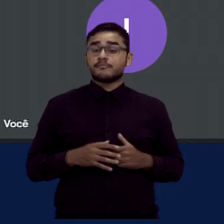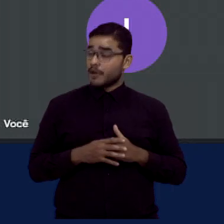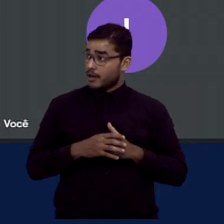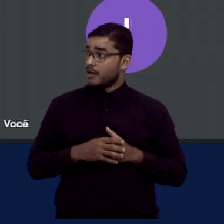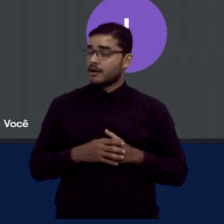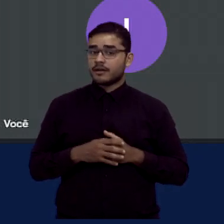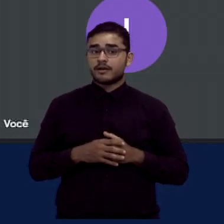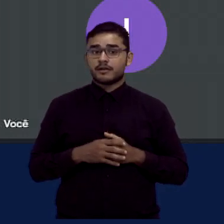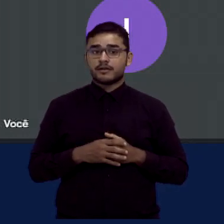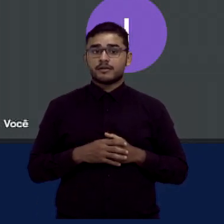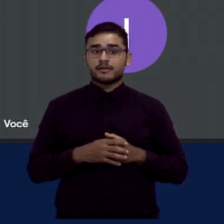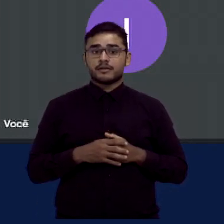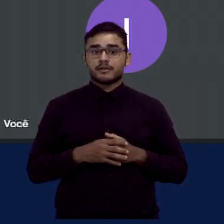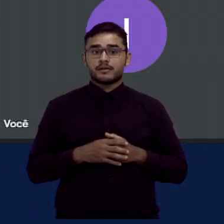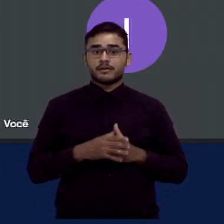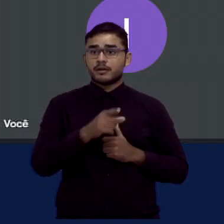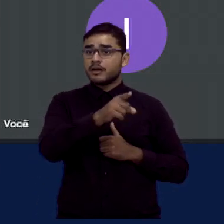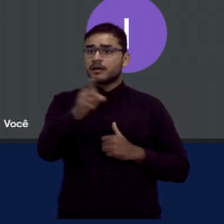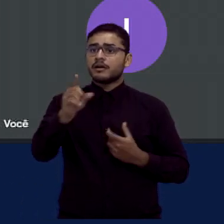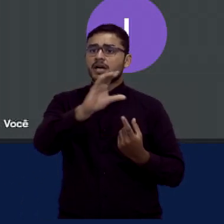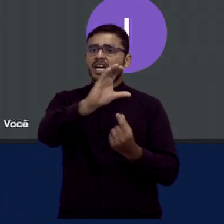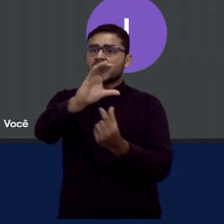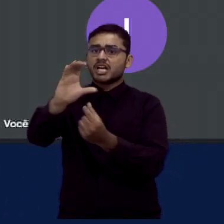aqueles pelos quais eu não quero como cliente.